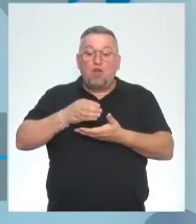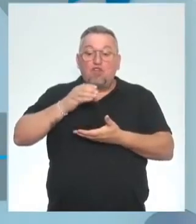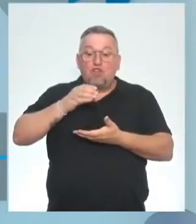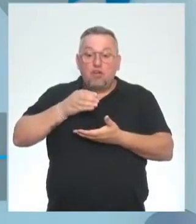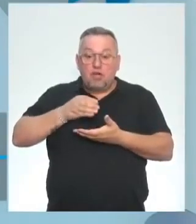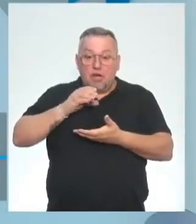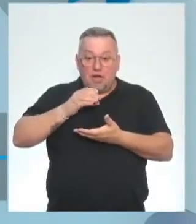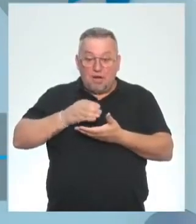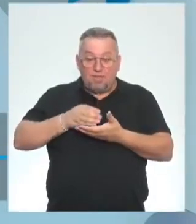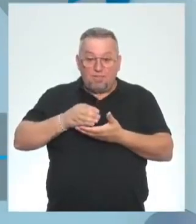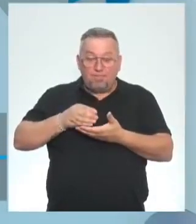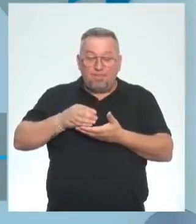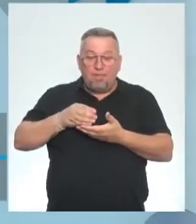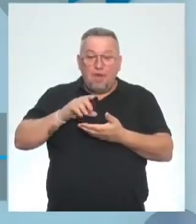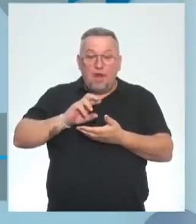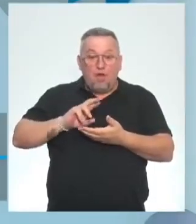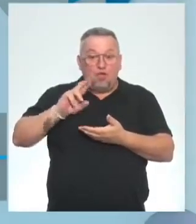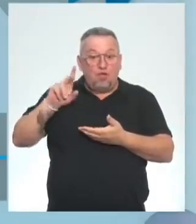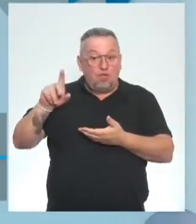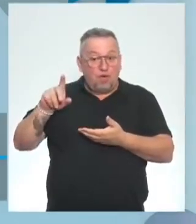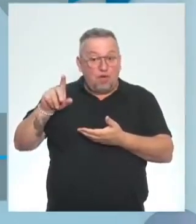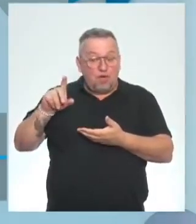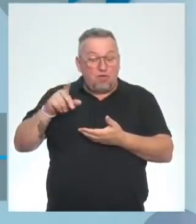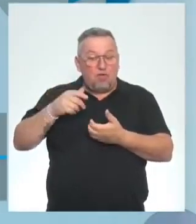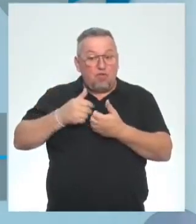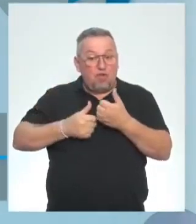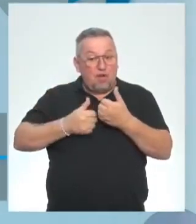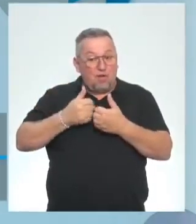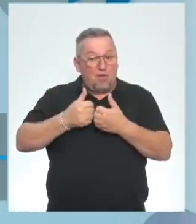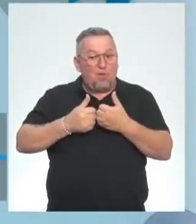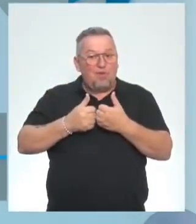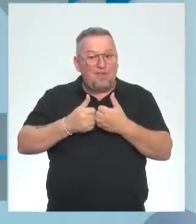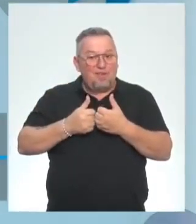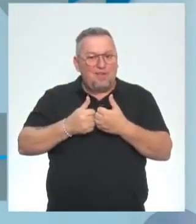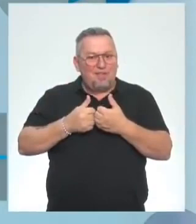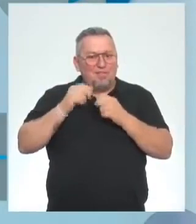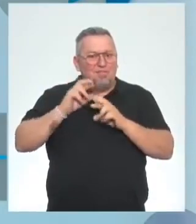de farinha de trigo é diferente de uma xícara de arroz. Olha aí que legal. É